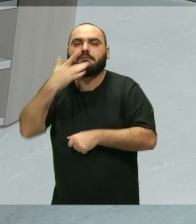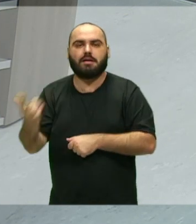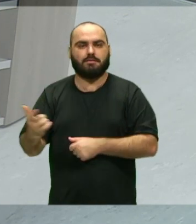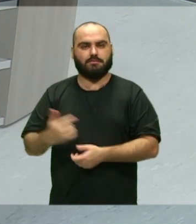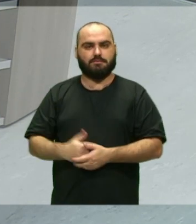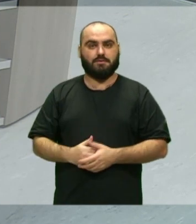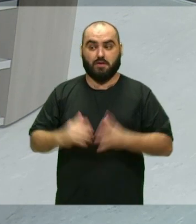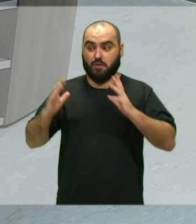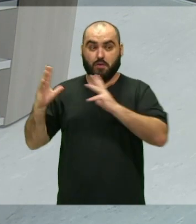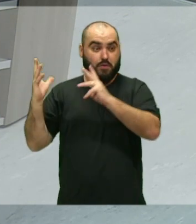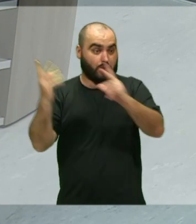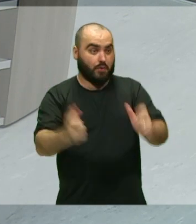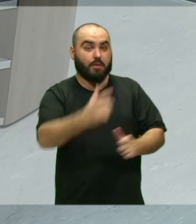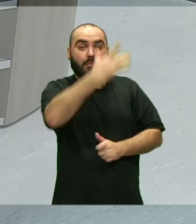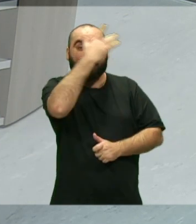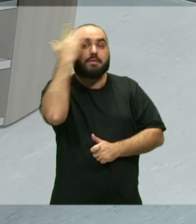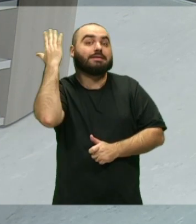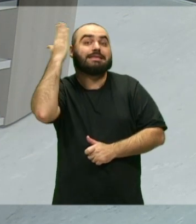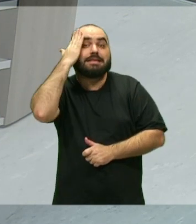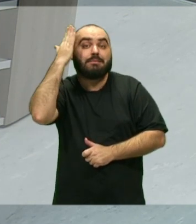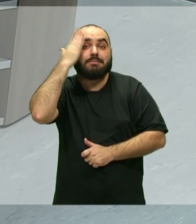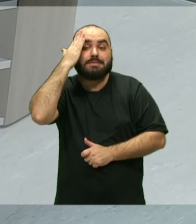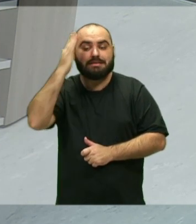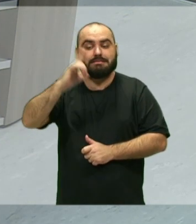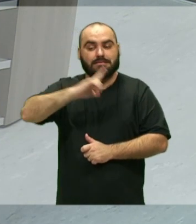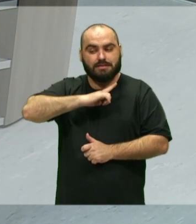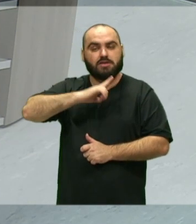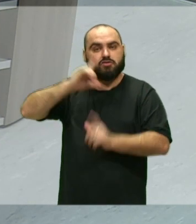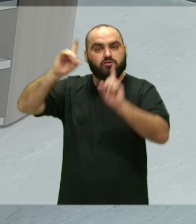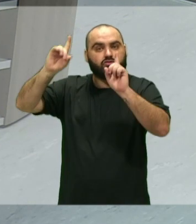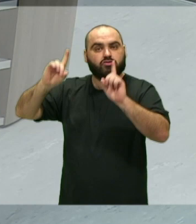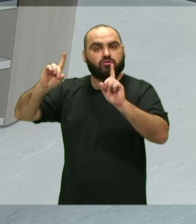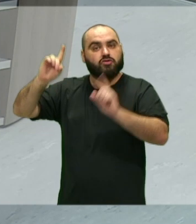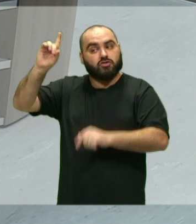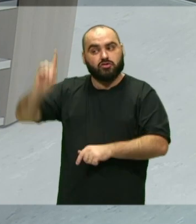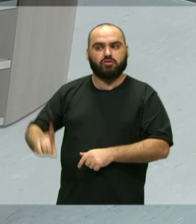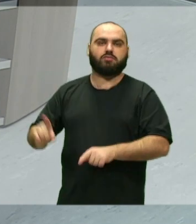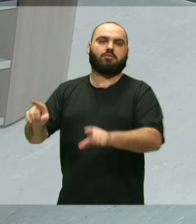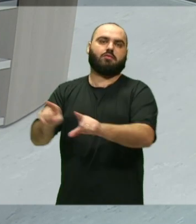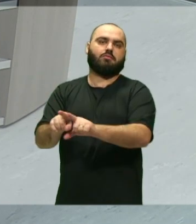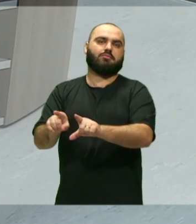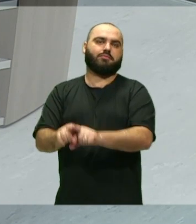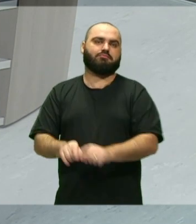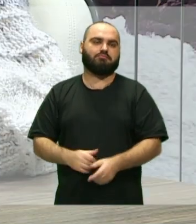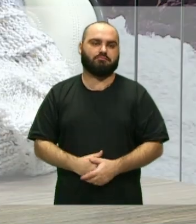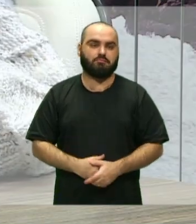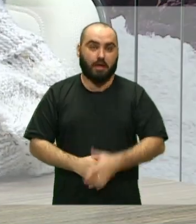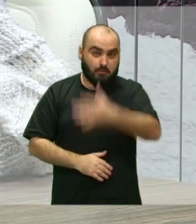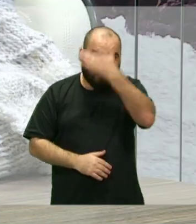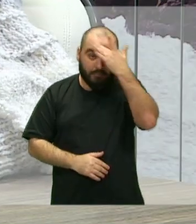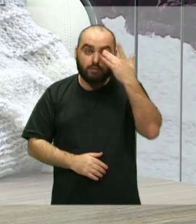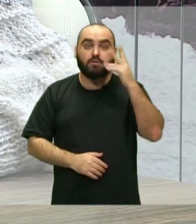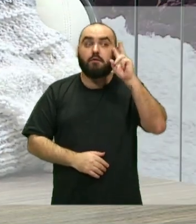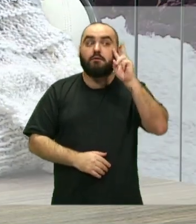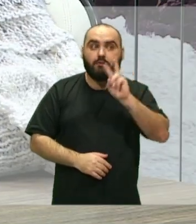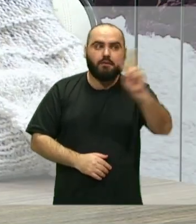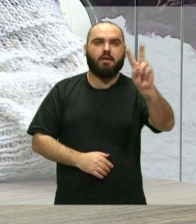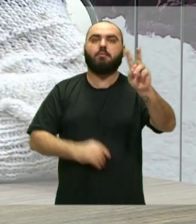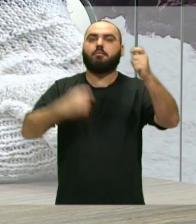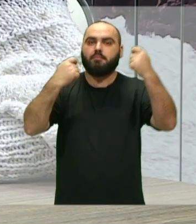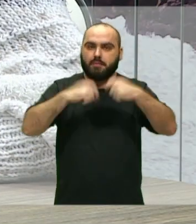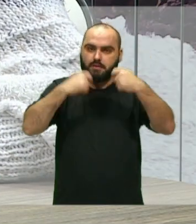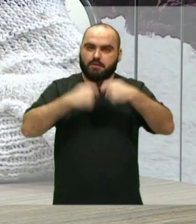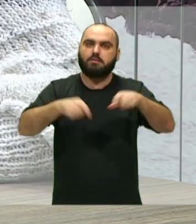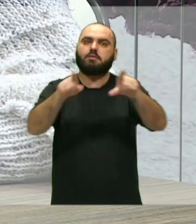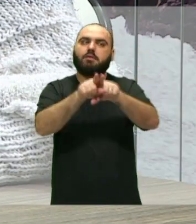as pessoas conhecerem e saberem que existem esses direitos também. Né? As pessoas que enxergam, inclusive, elas precisam